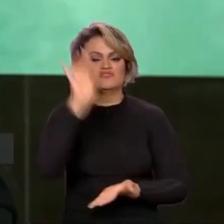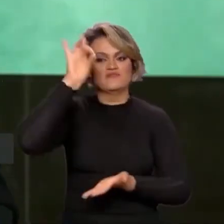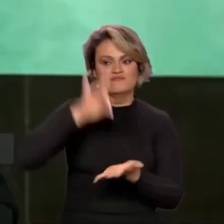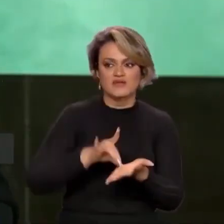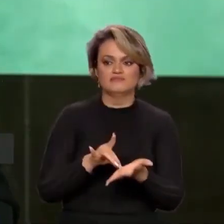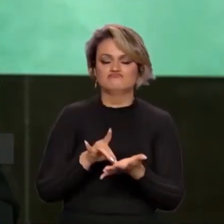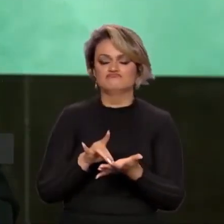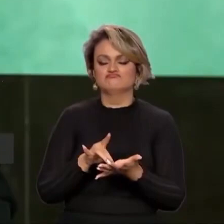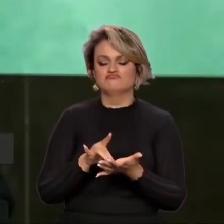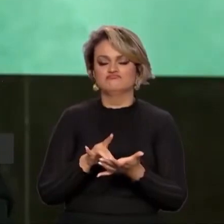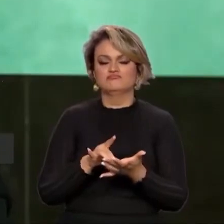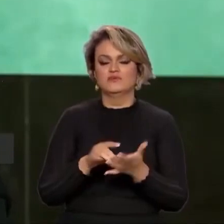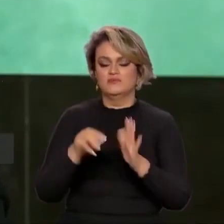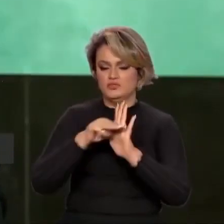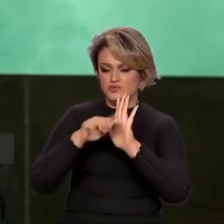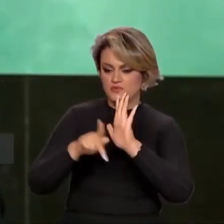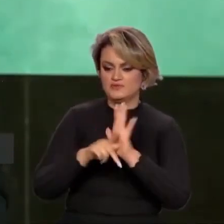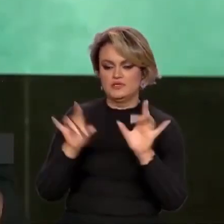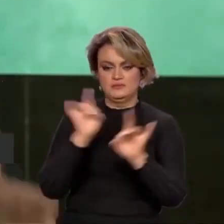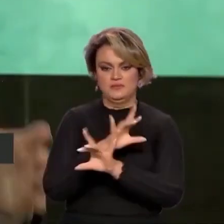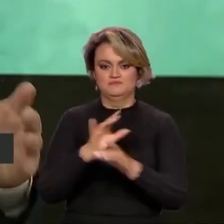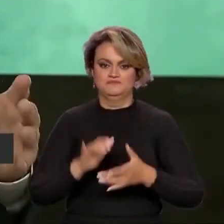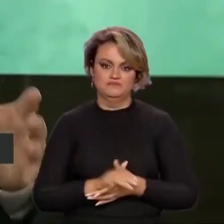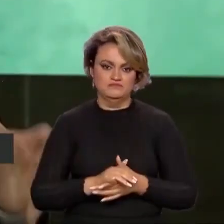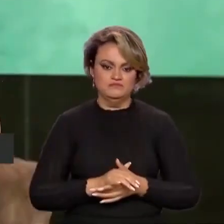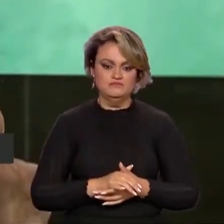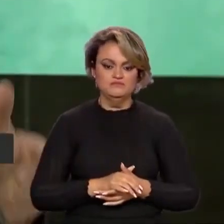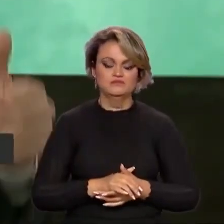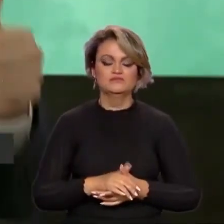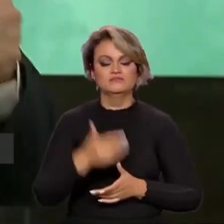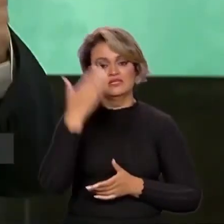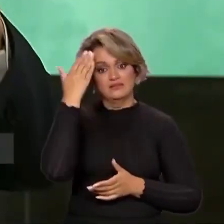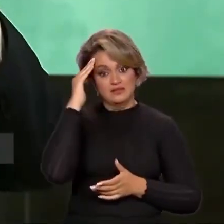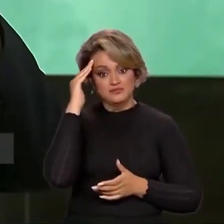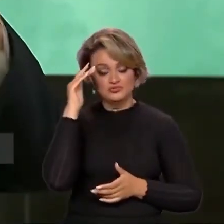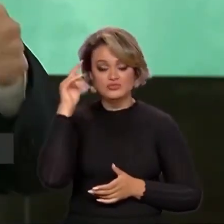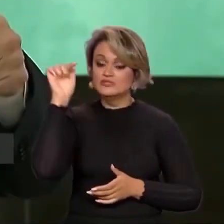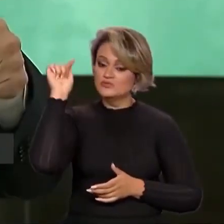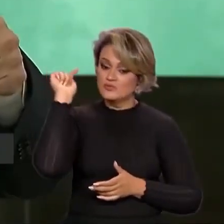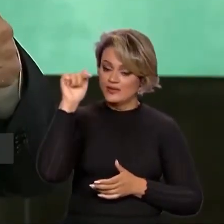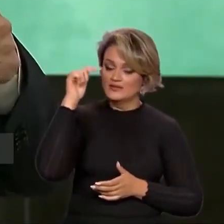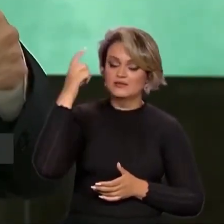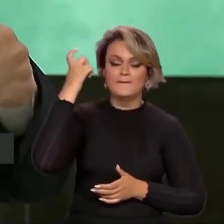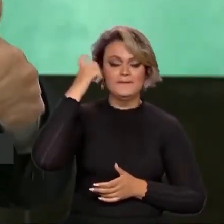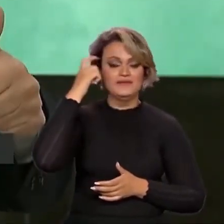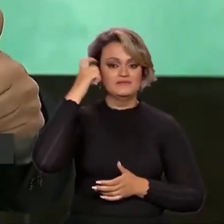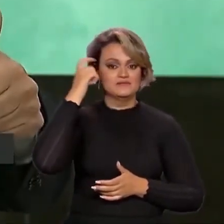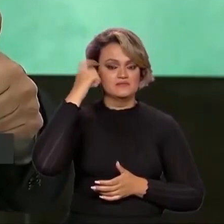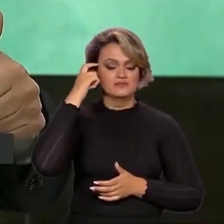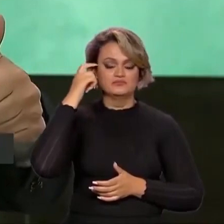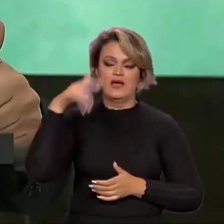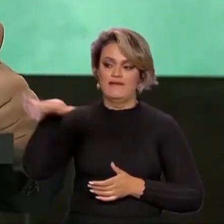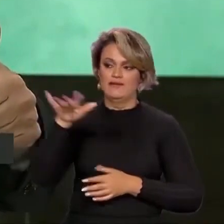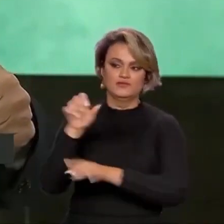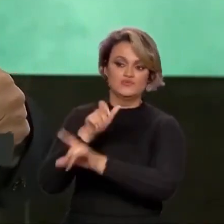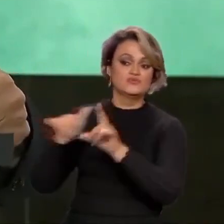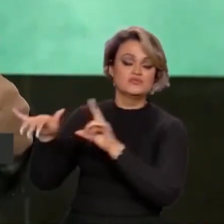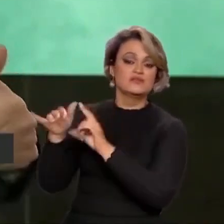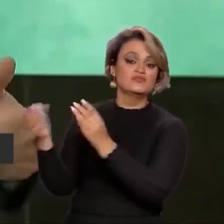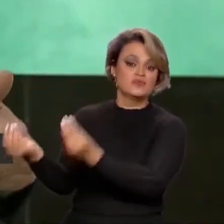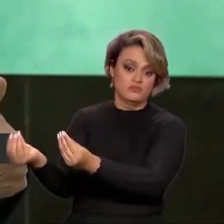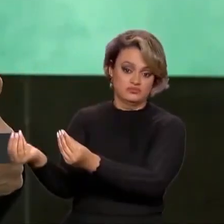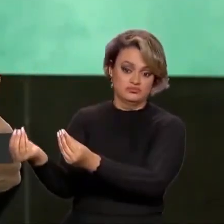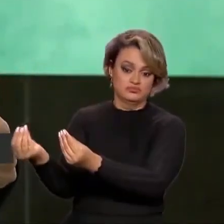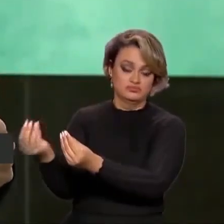fazer a medida provisória. E esclarecendo, ela vai levar em consideração o social, não